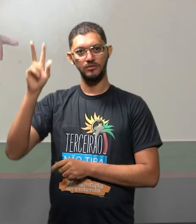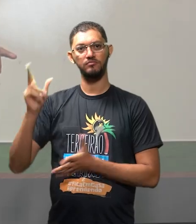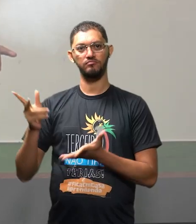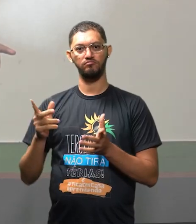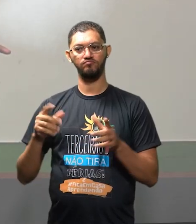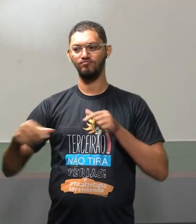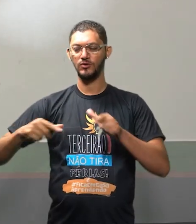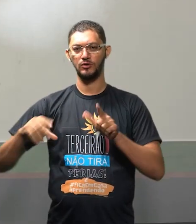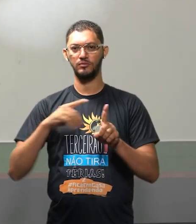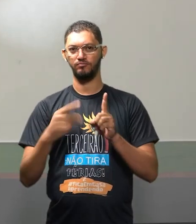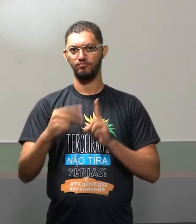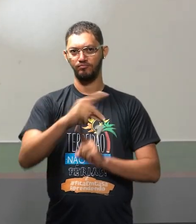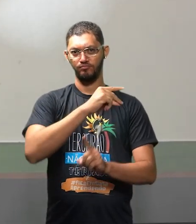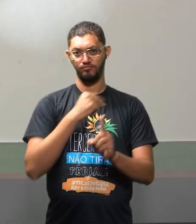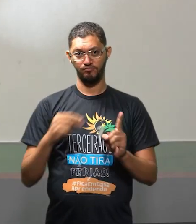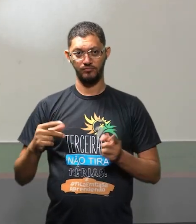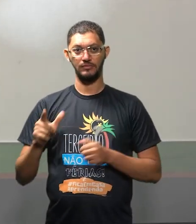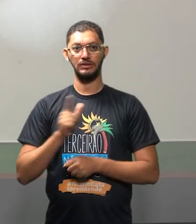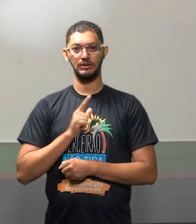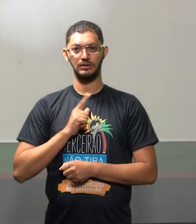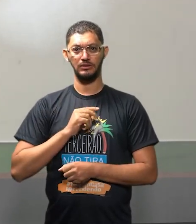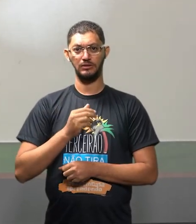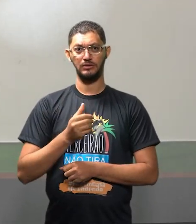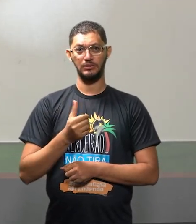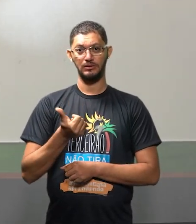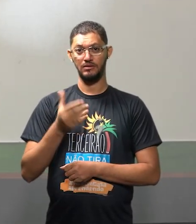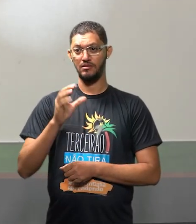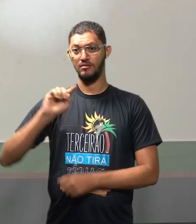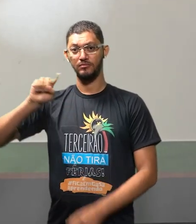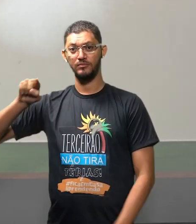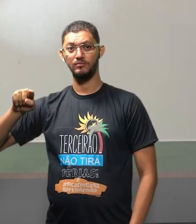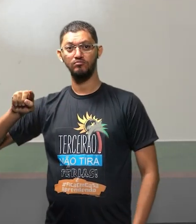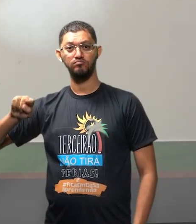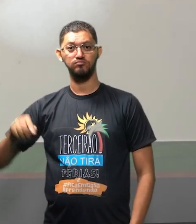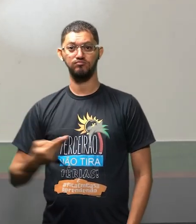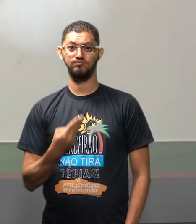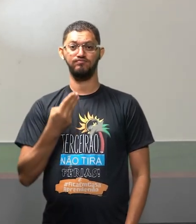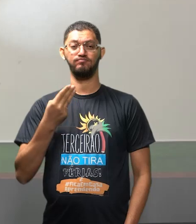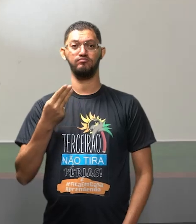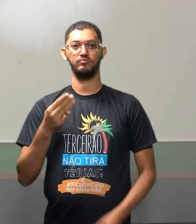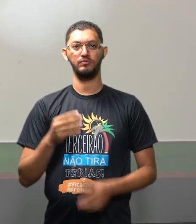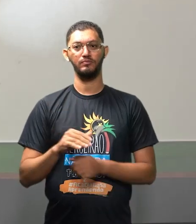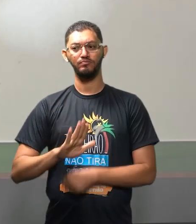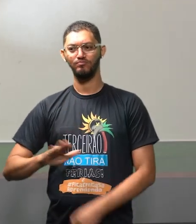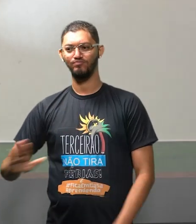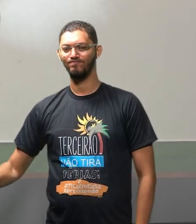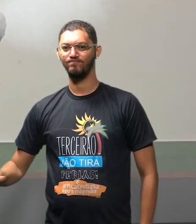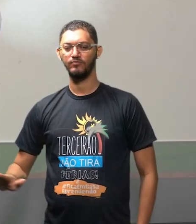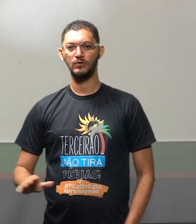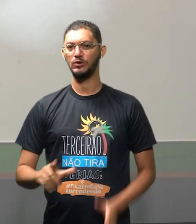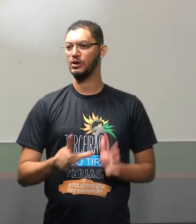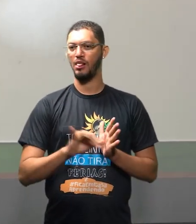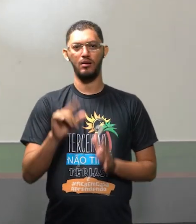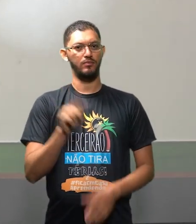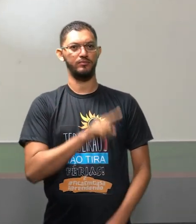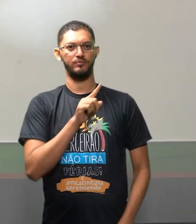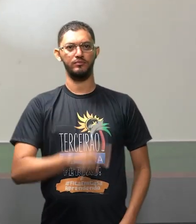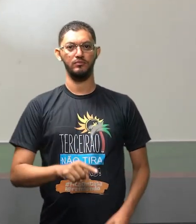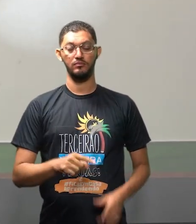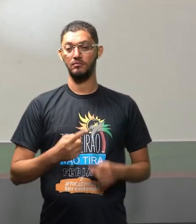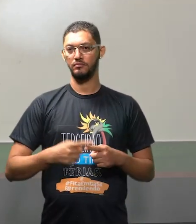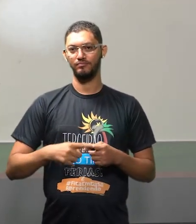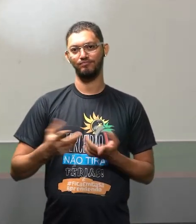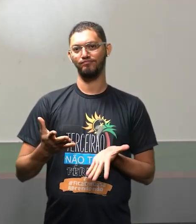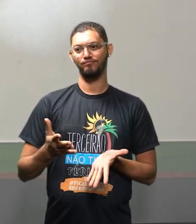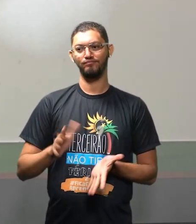sobre o trabalho escravo. Então existe 10 milhões de crianças que além de estarem trabalhando ilegalmente por serem